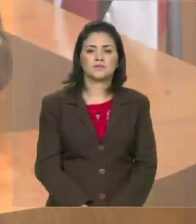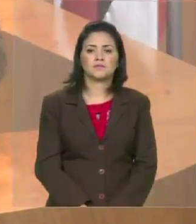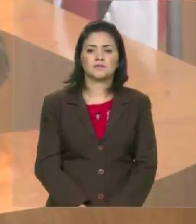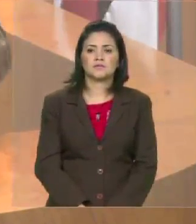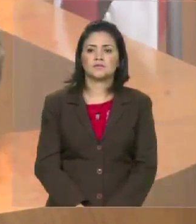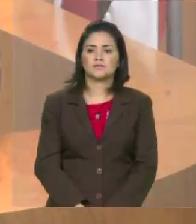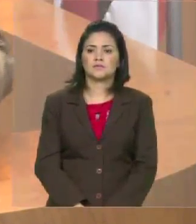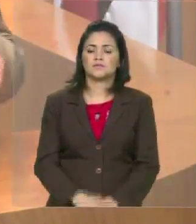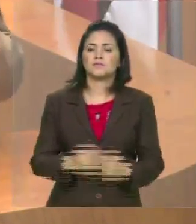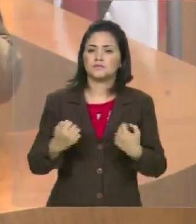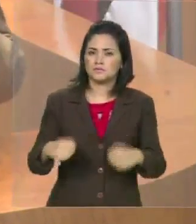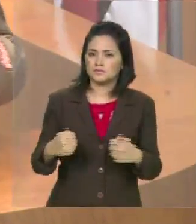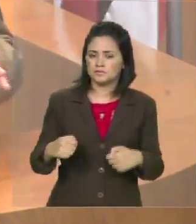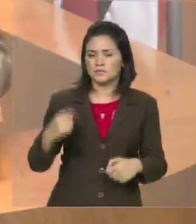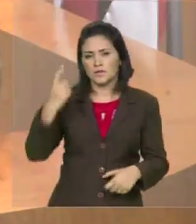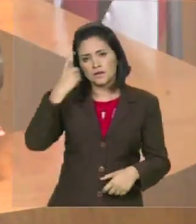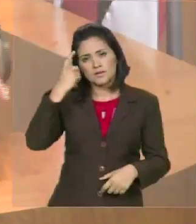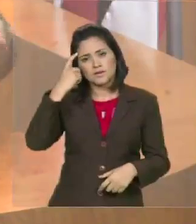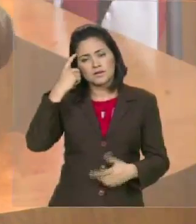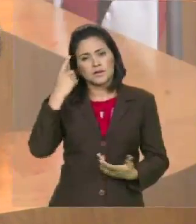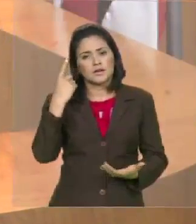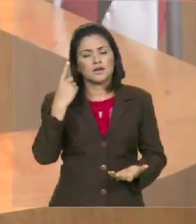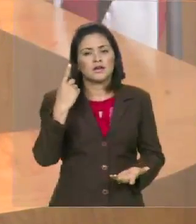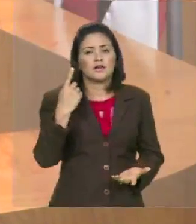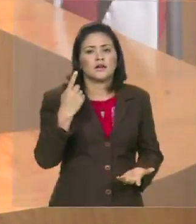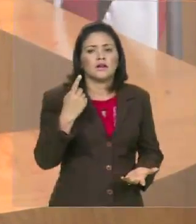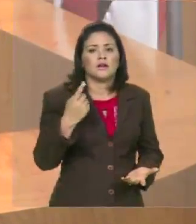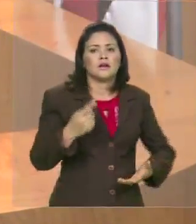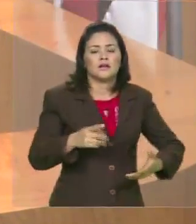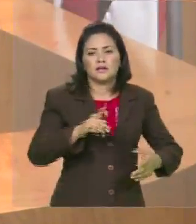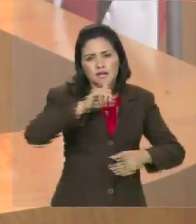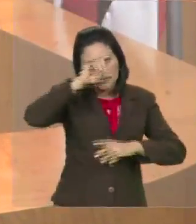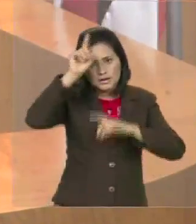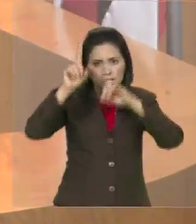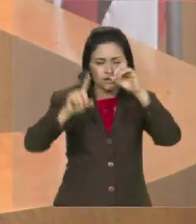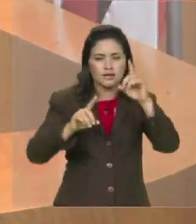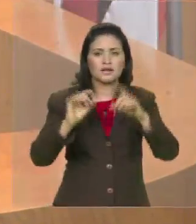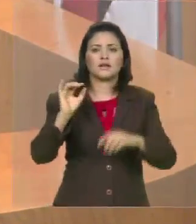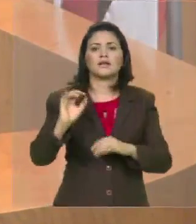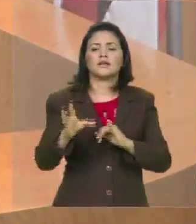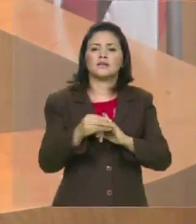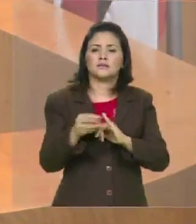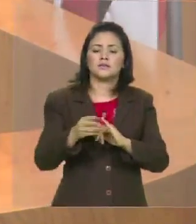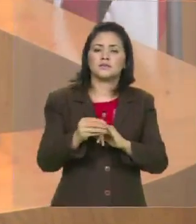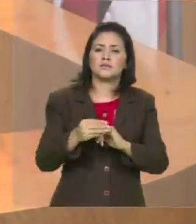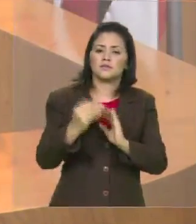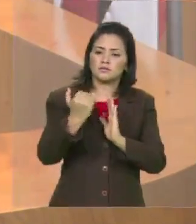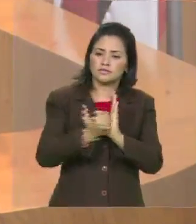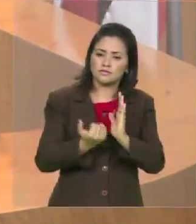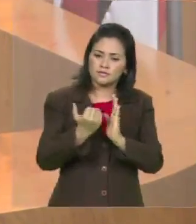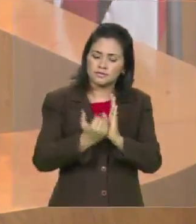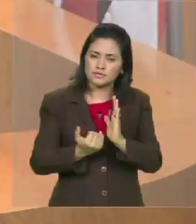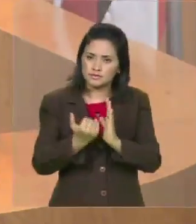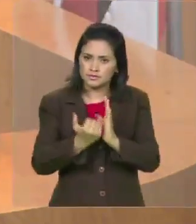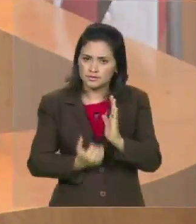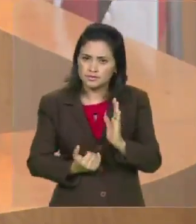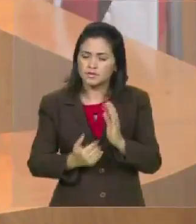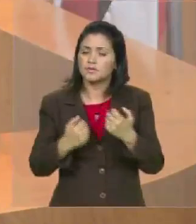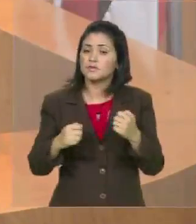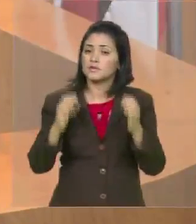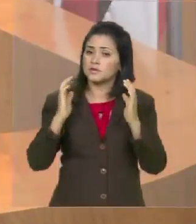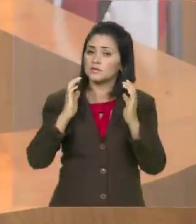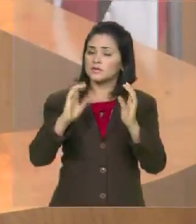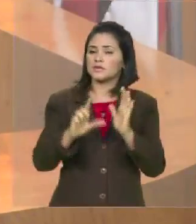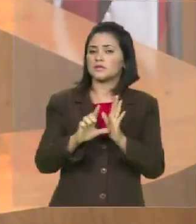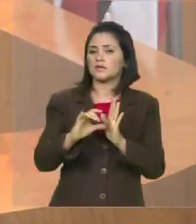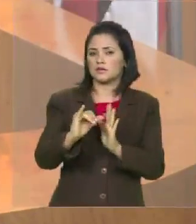precisamos pensar nessa perspectiva de isenção de impostos, e nesse sentido nós temos que o fazer pela forma da lei. E